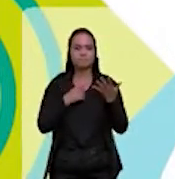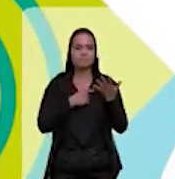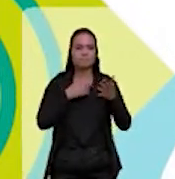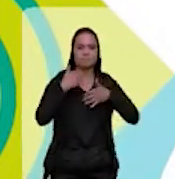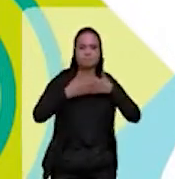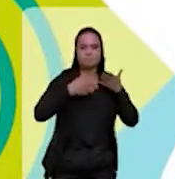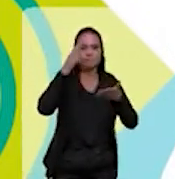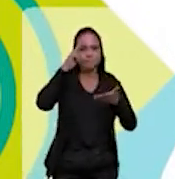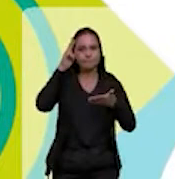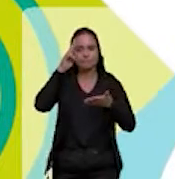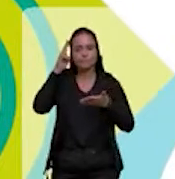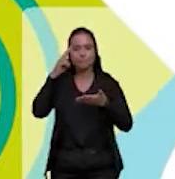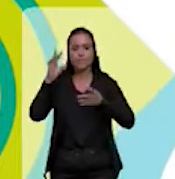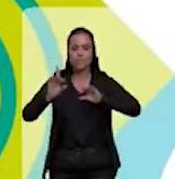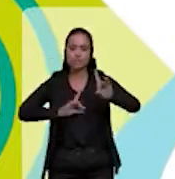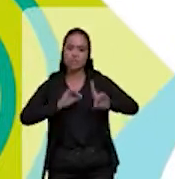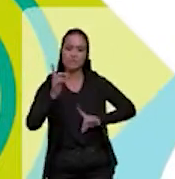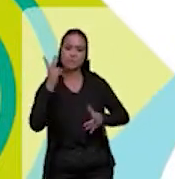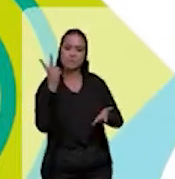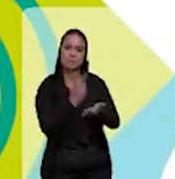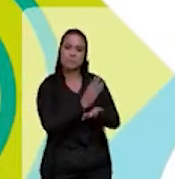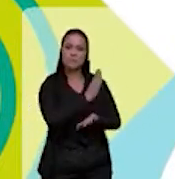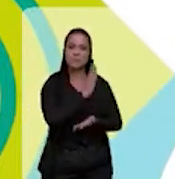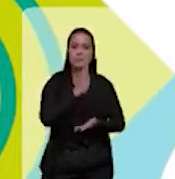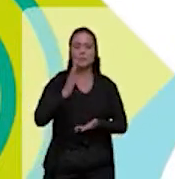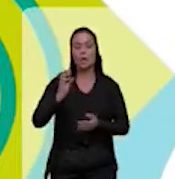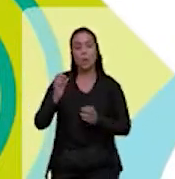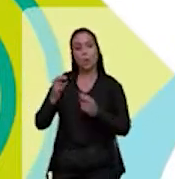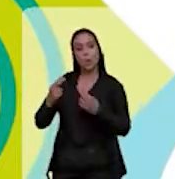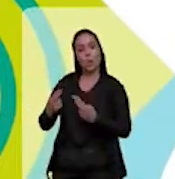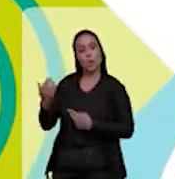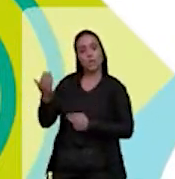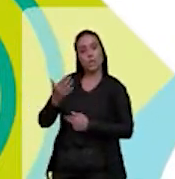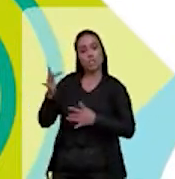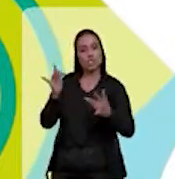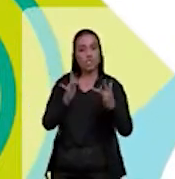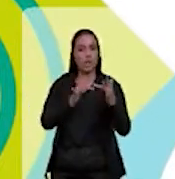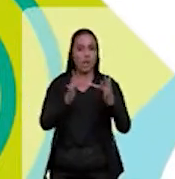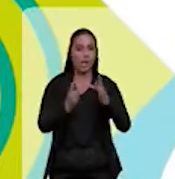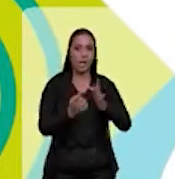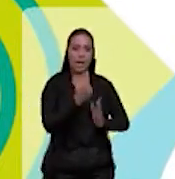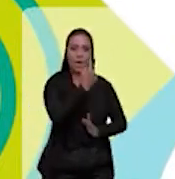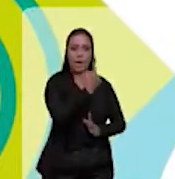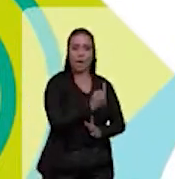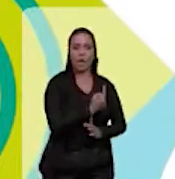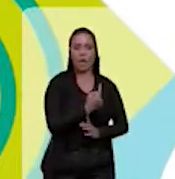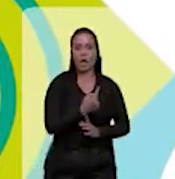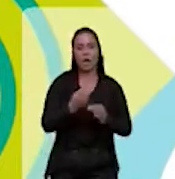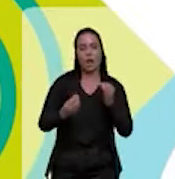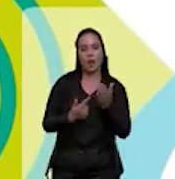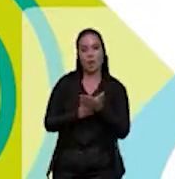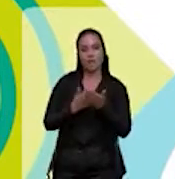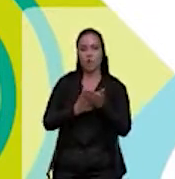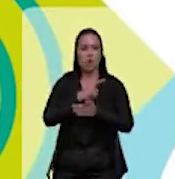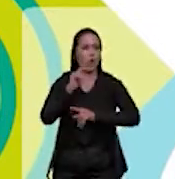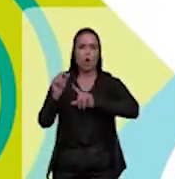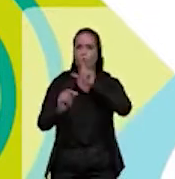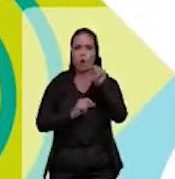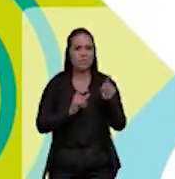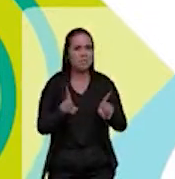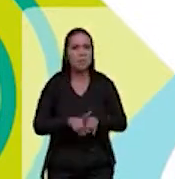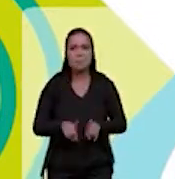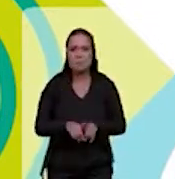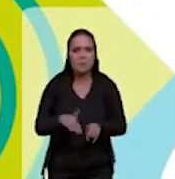constituir-se em diálogo entre as obras da mesma biblioteca ou derivar de Desejo de ligação entre essas obras e outras que não estão